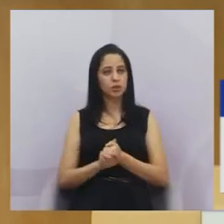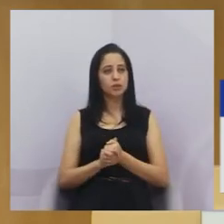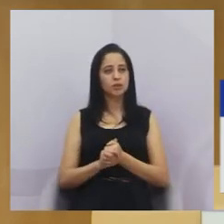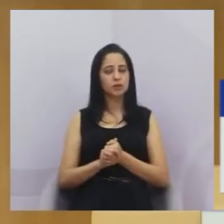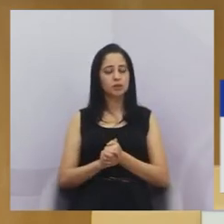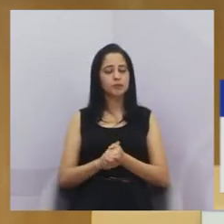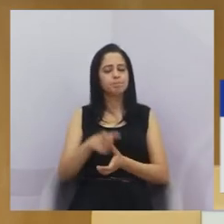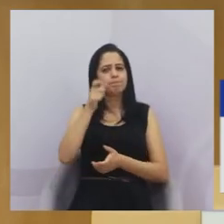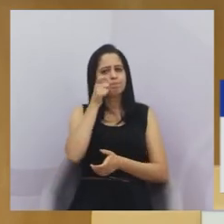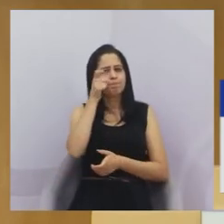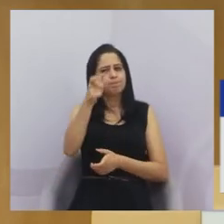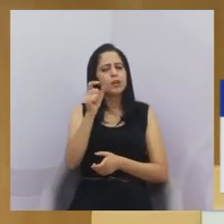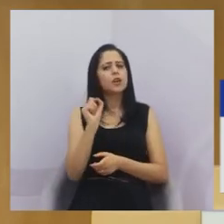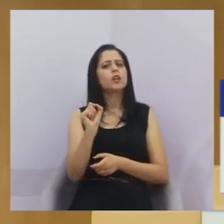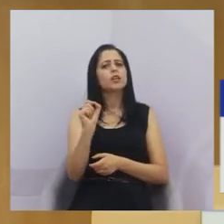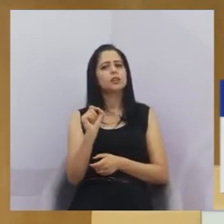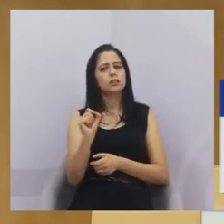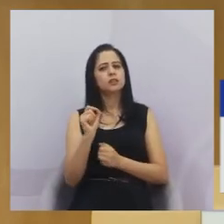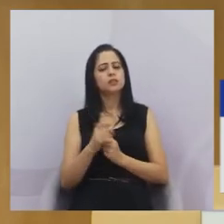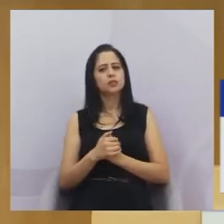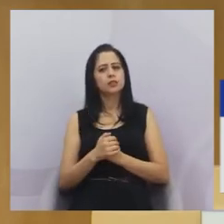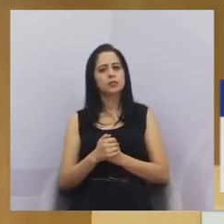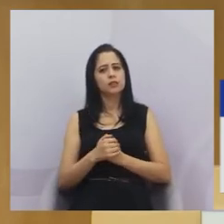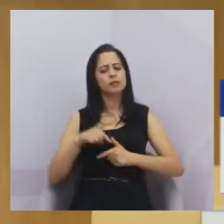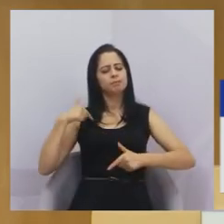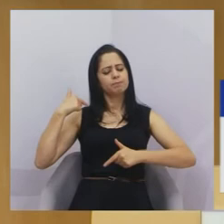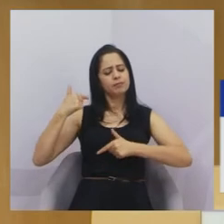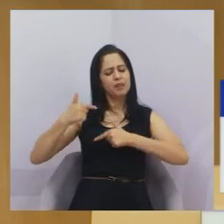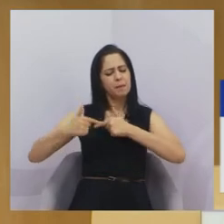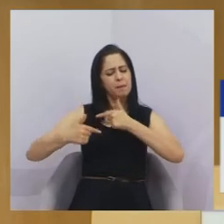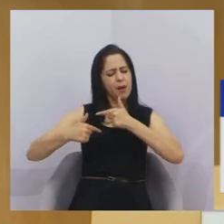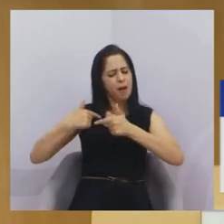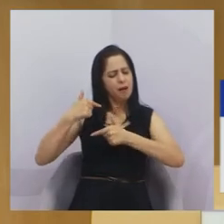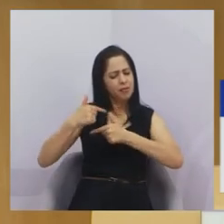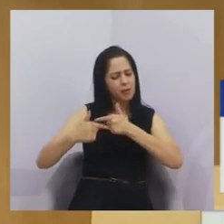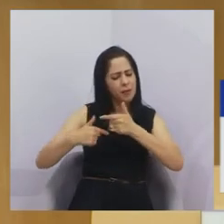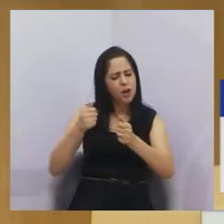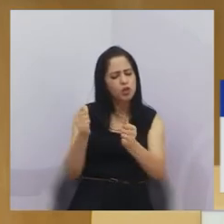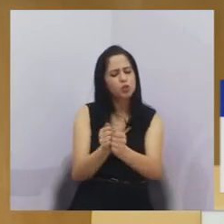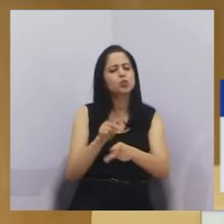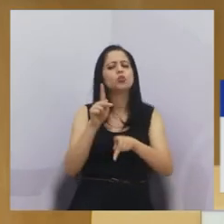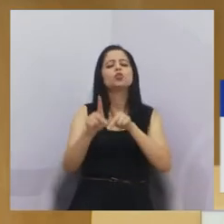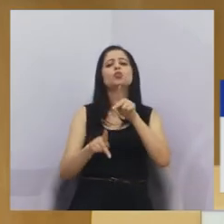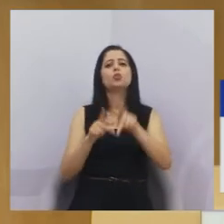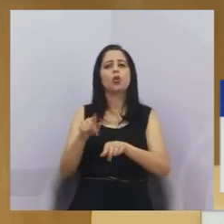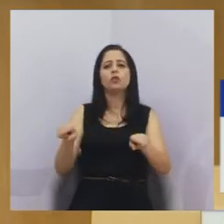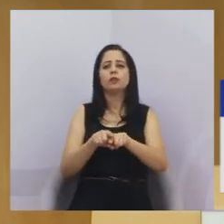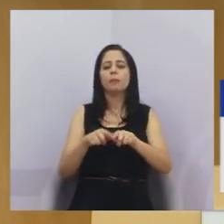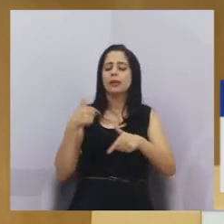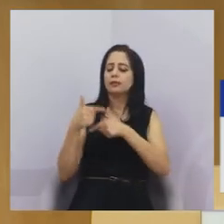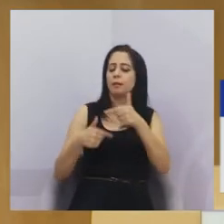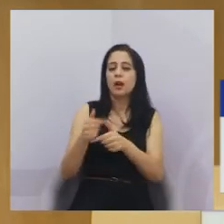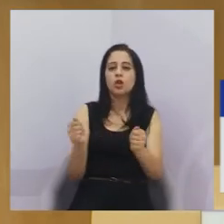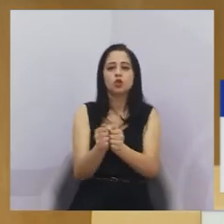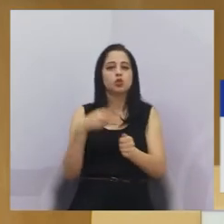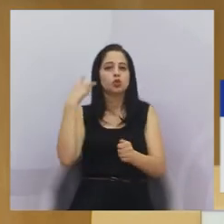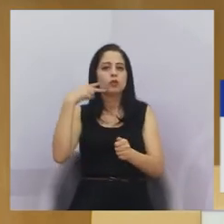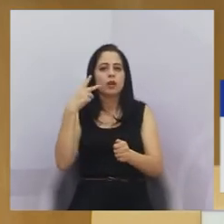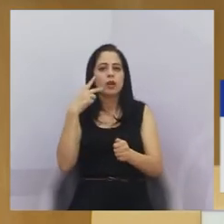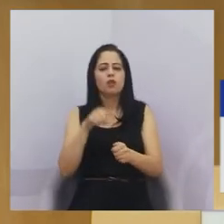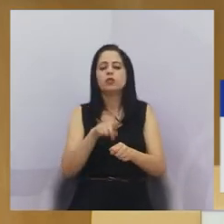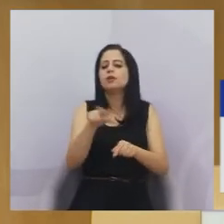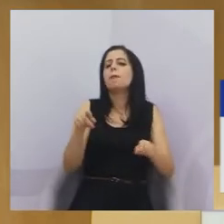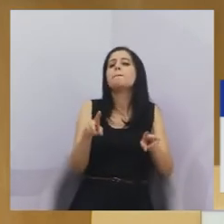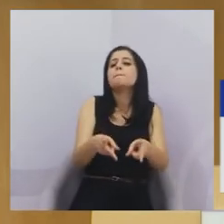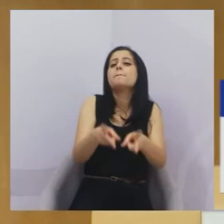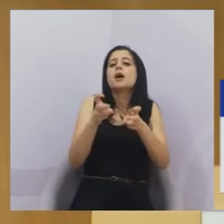é interessante que você vai trabalhando com o povo e trabalhando com os vereadores, você vai